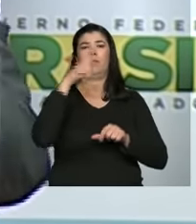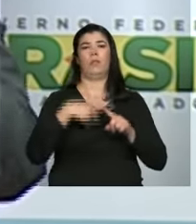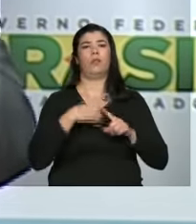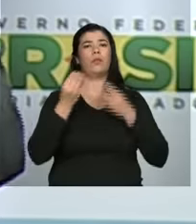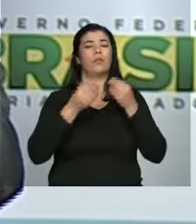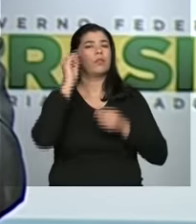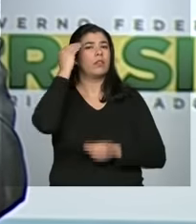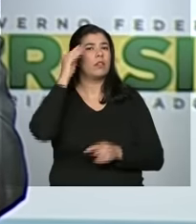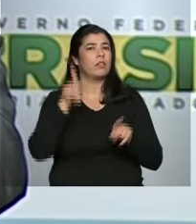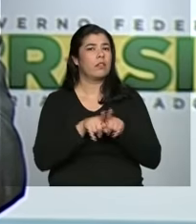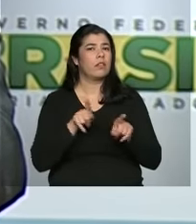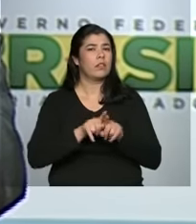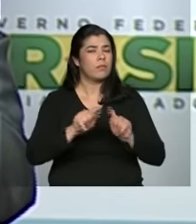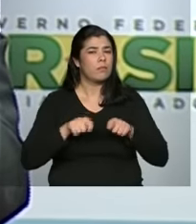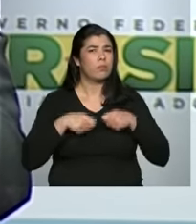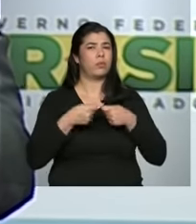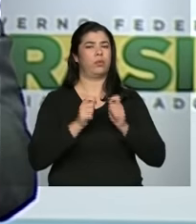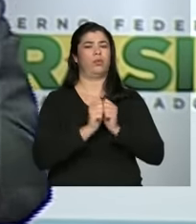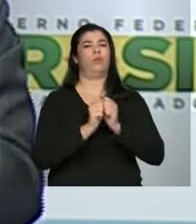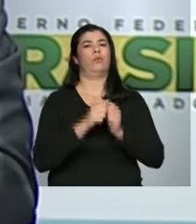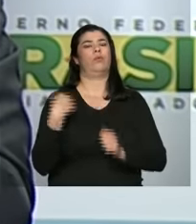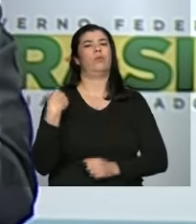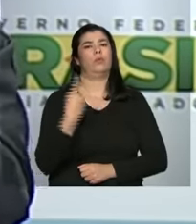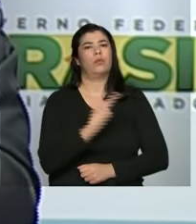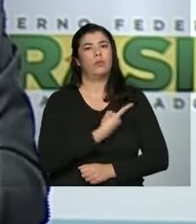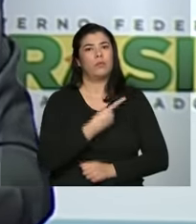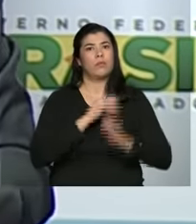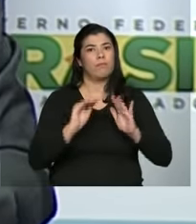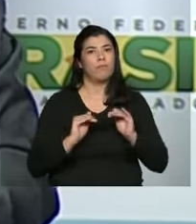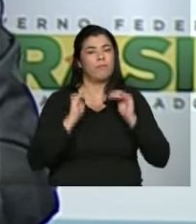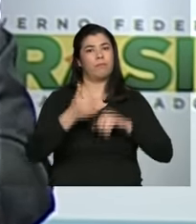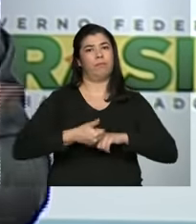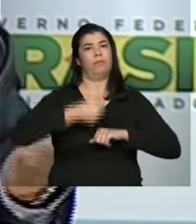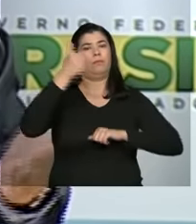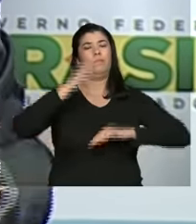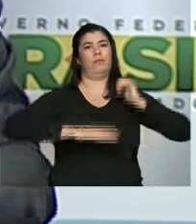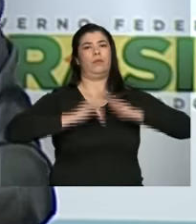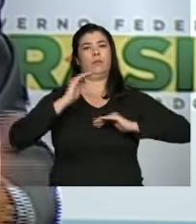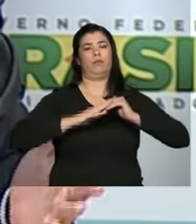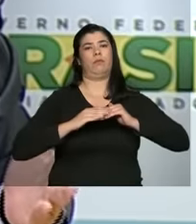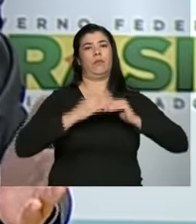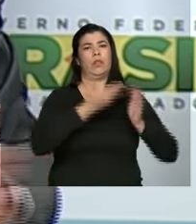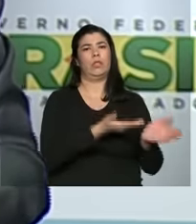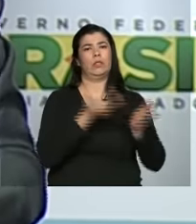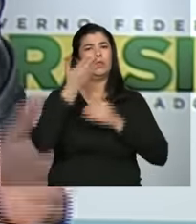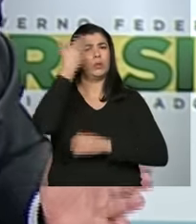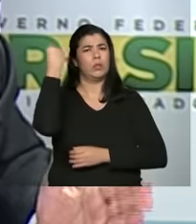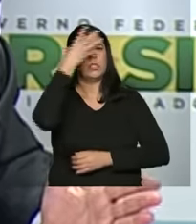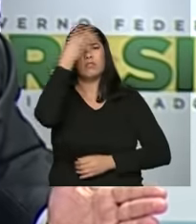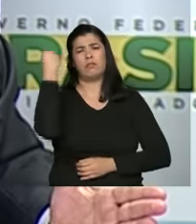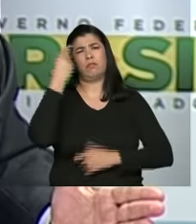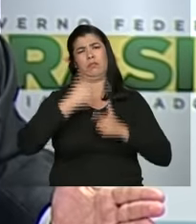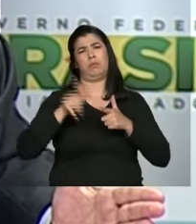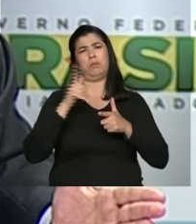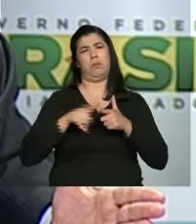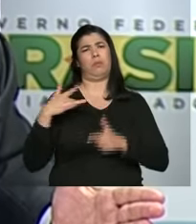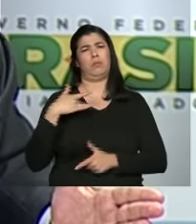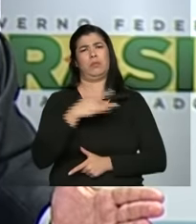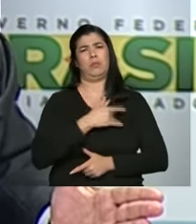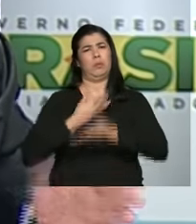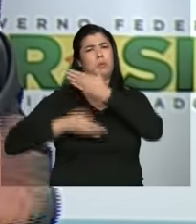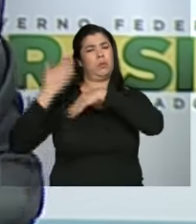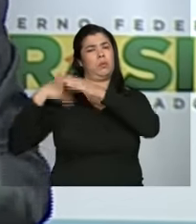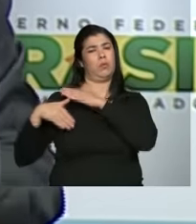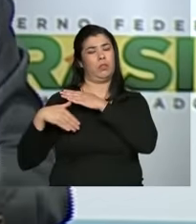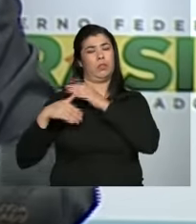entendimento e de esforços para que a gente eh supere essa página Nebulosa da história da saúde do nosso país